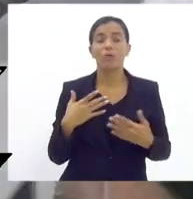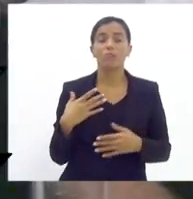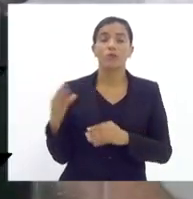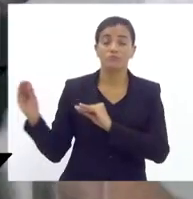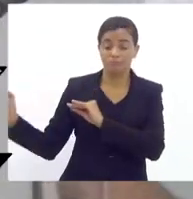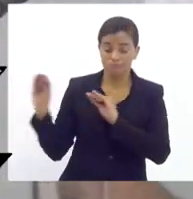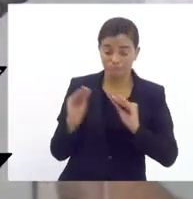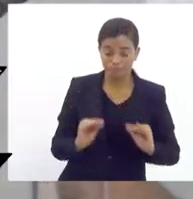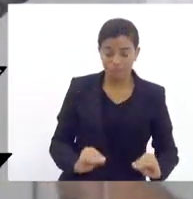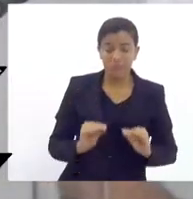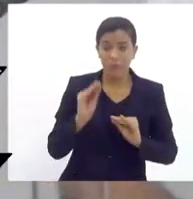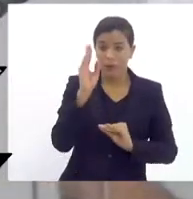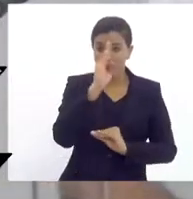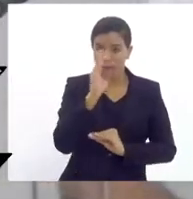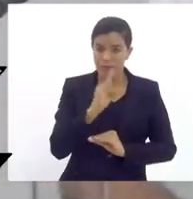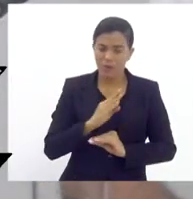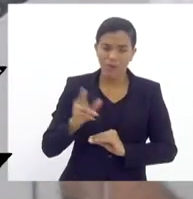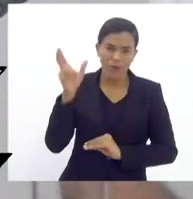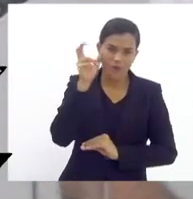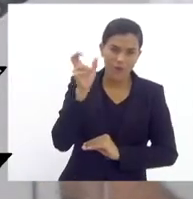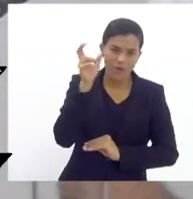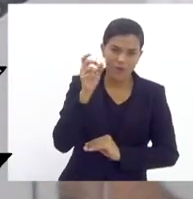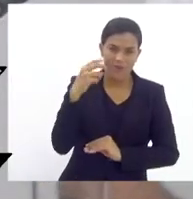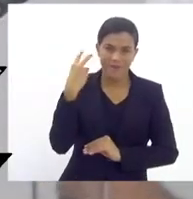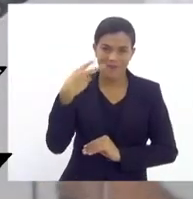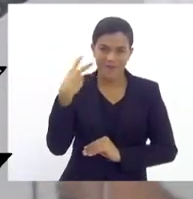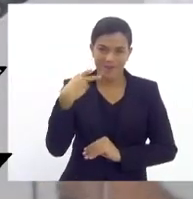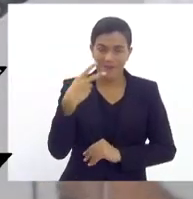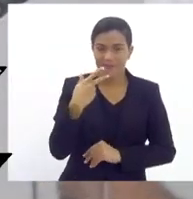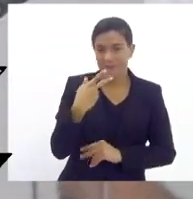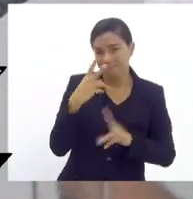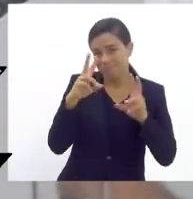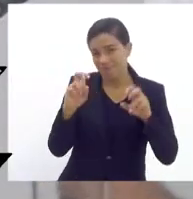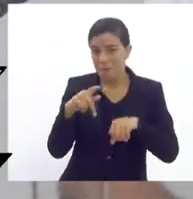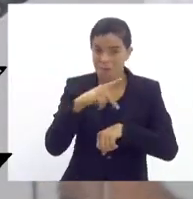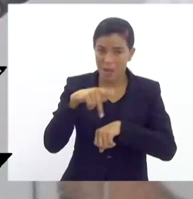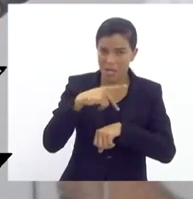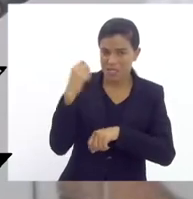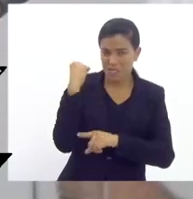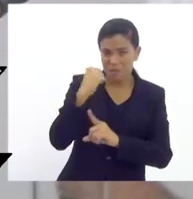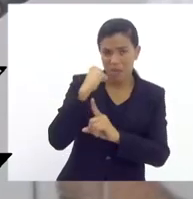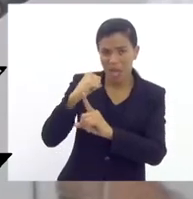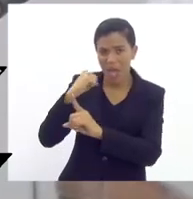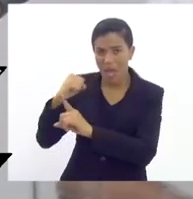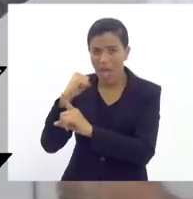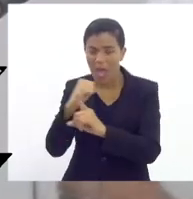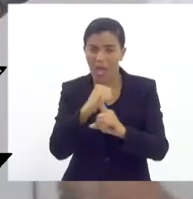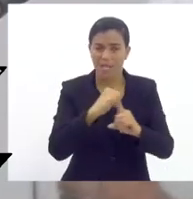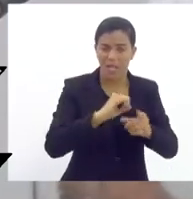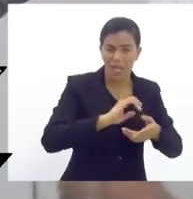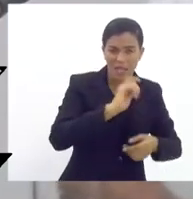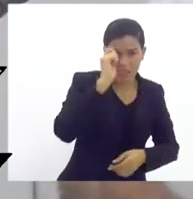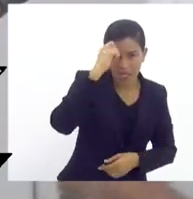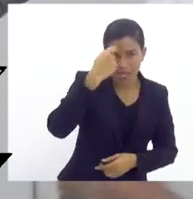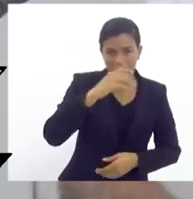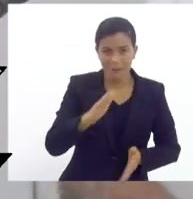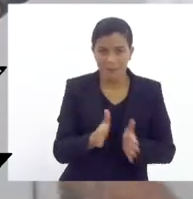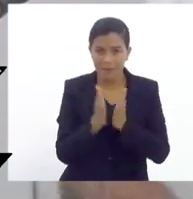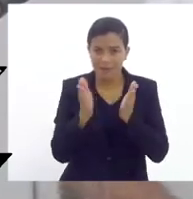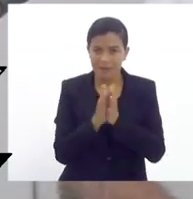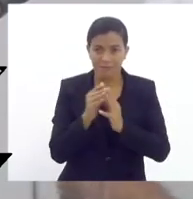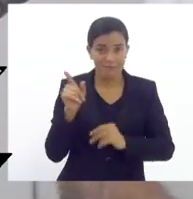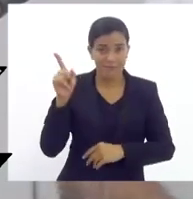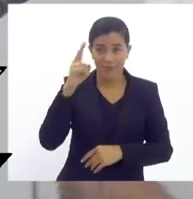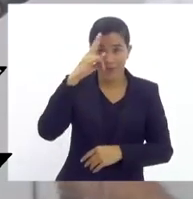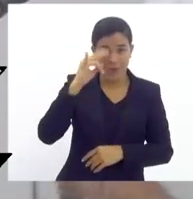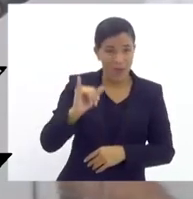Brasil tava ouvindo nosso Vereador falando de um país que mata que se é negro é bandido se no